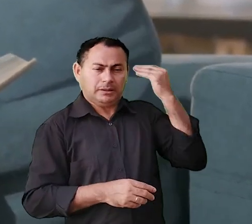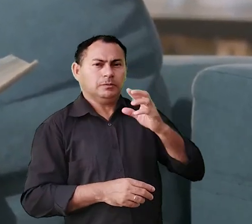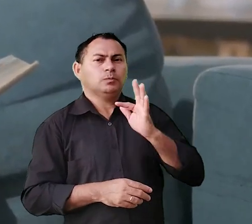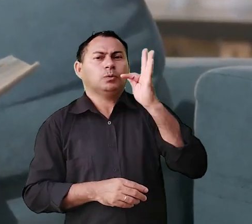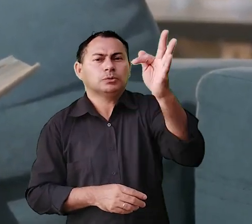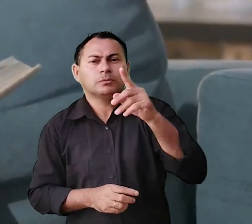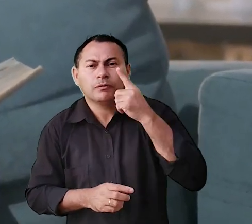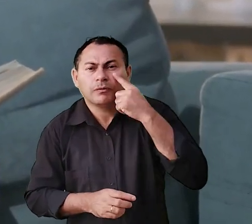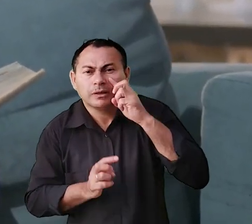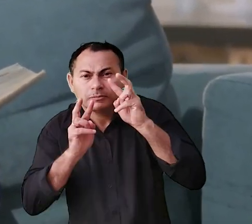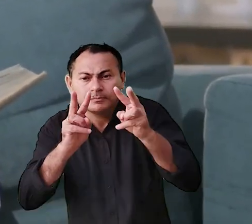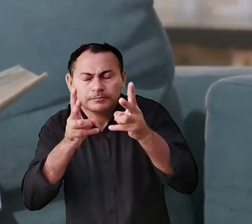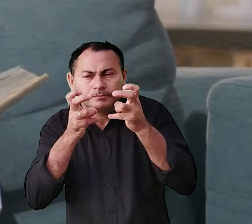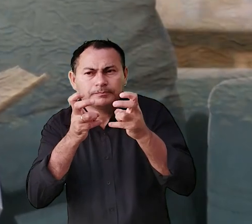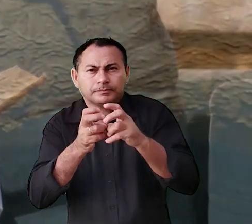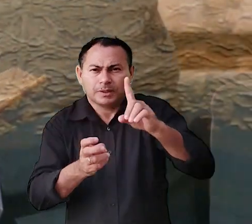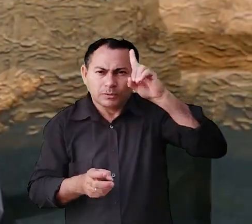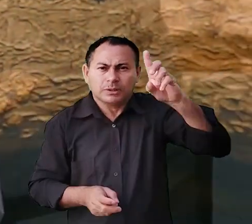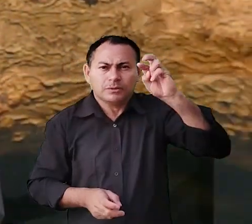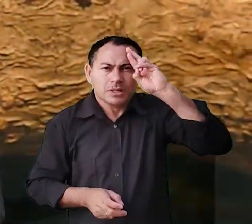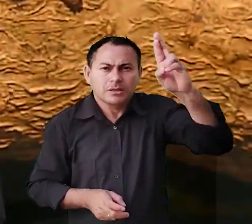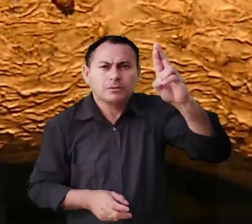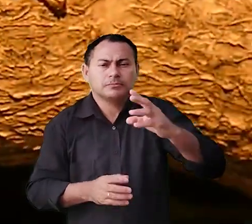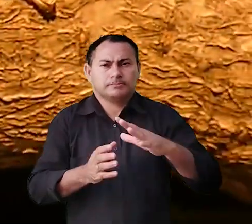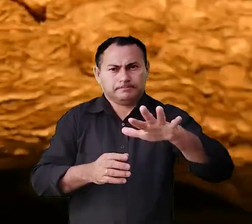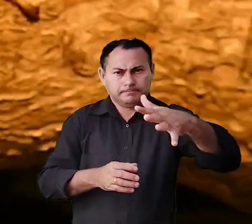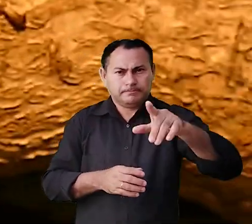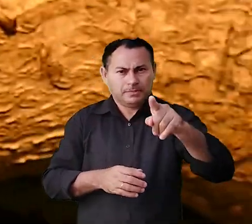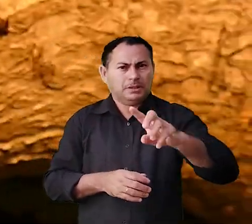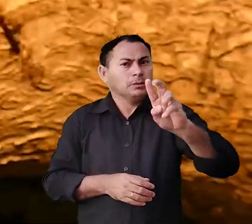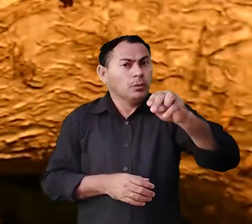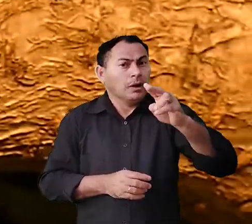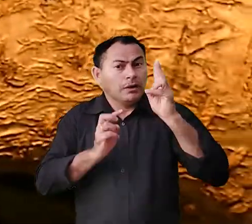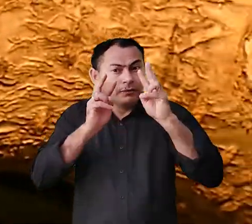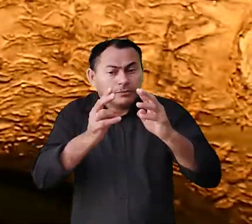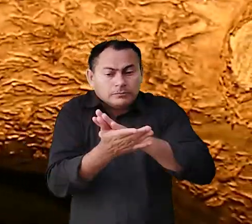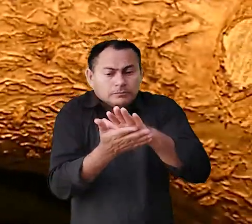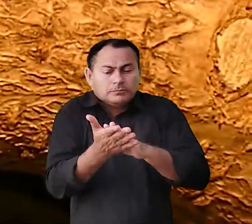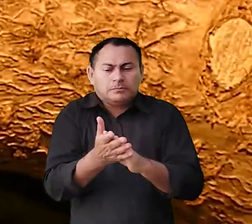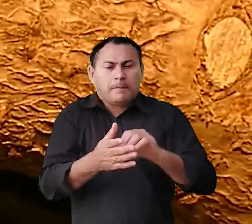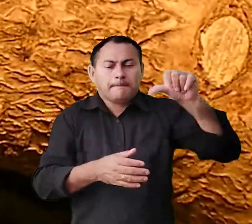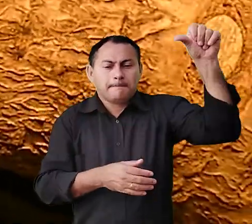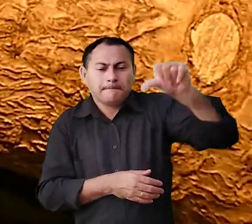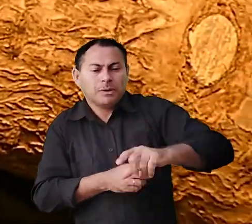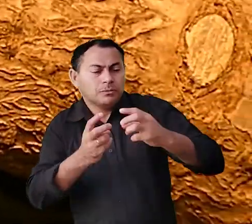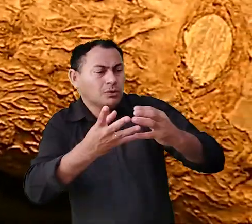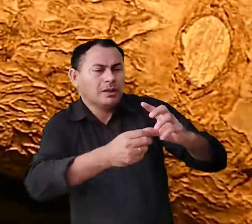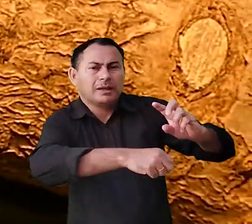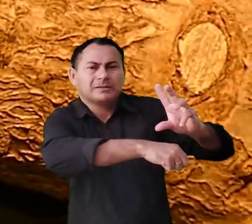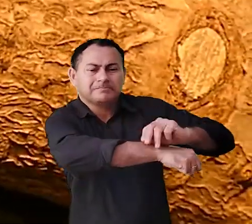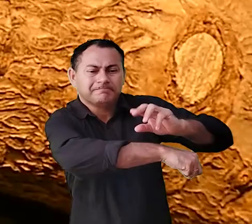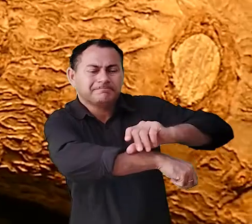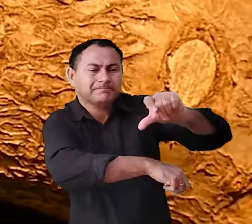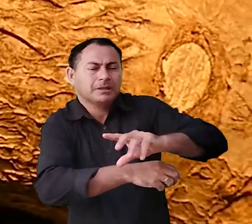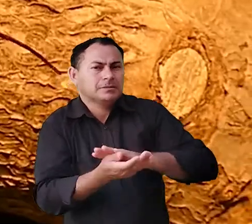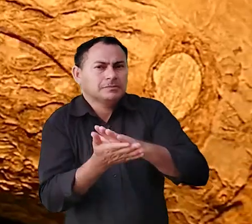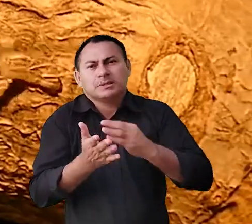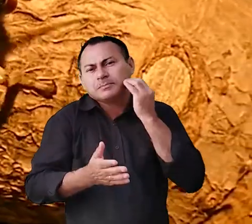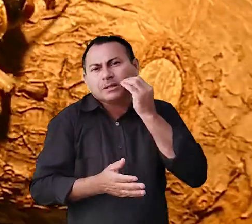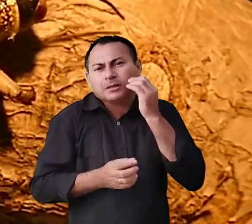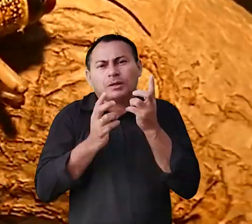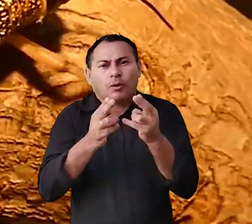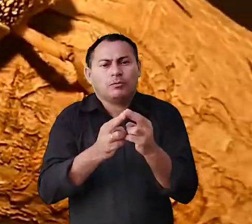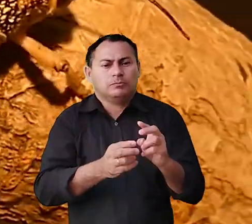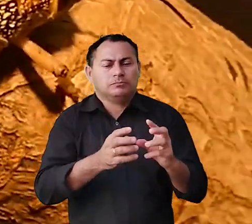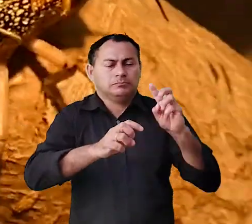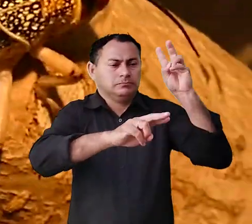presente, passado e futuro, você deve ver o dia do Senhor. Provavelmente você nunca viu nenhuma praga de gafanhotos, nem